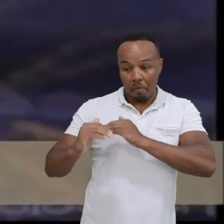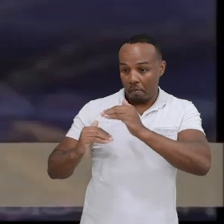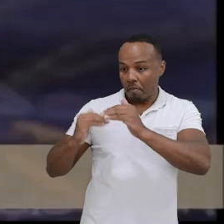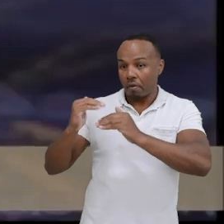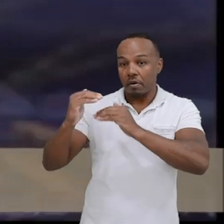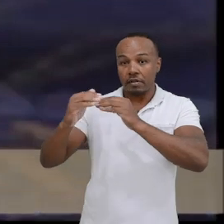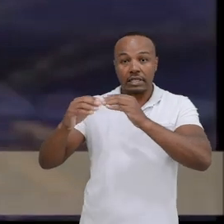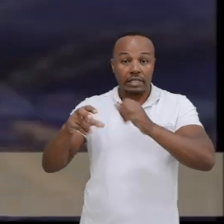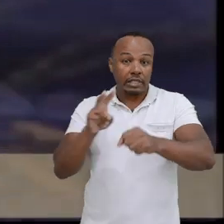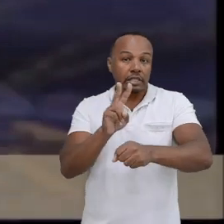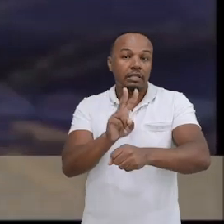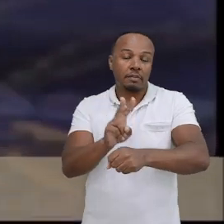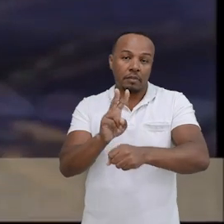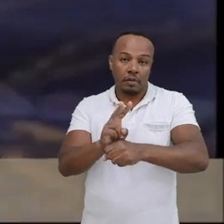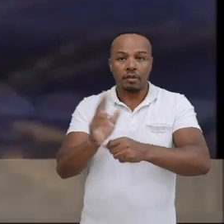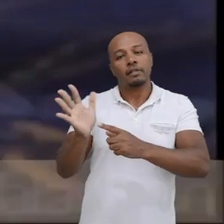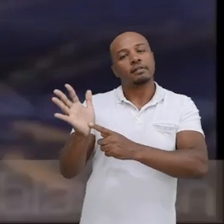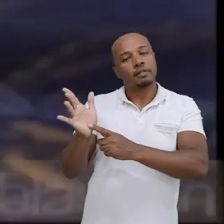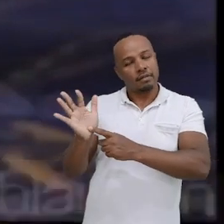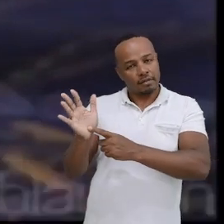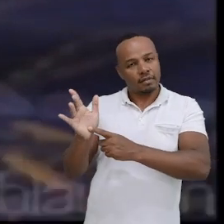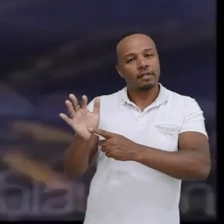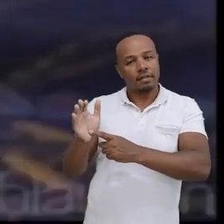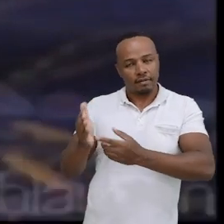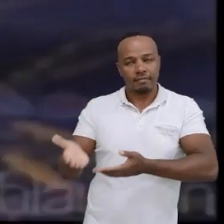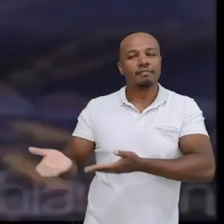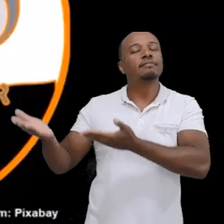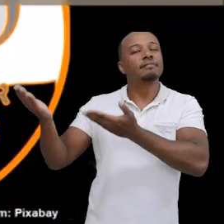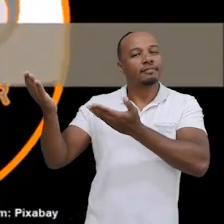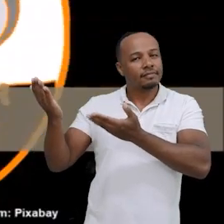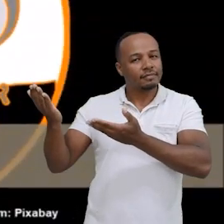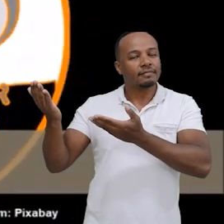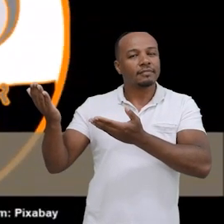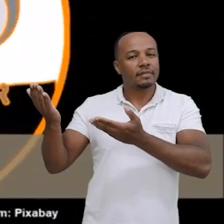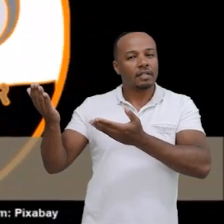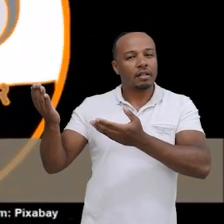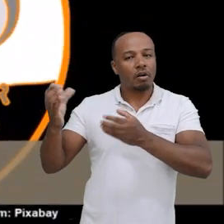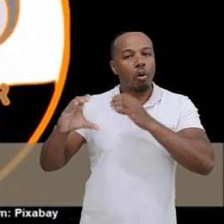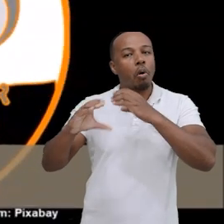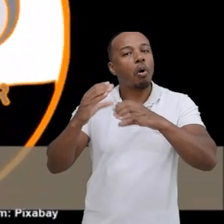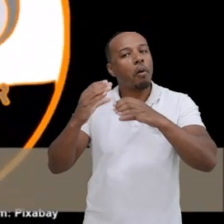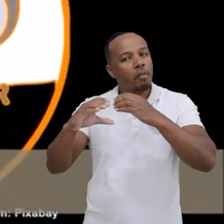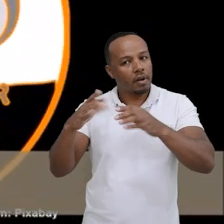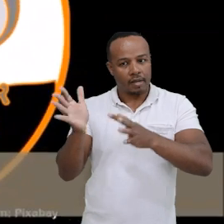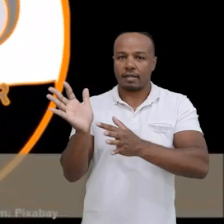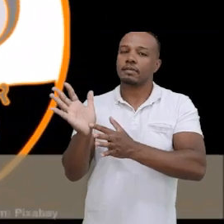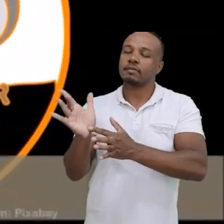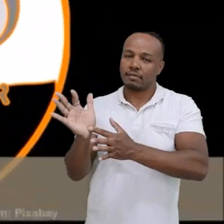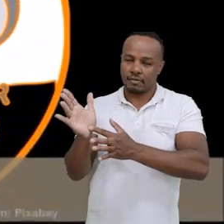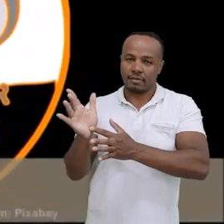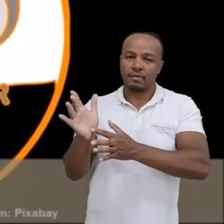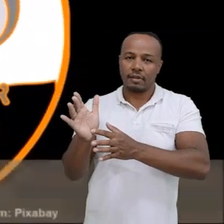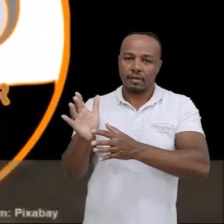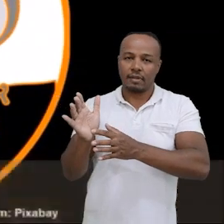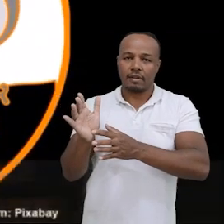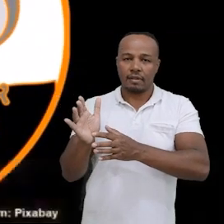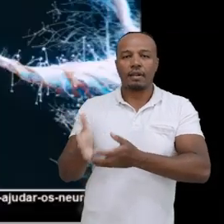mielinização, processo de proteção dos neurônios, sinaptogênese, comunicação entre